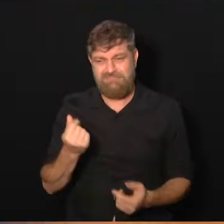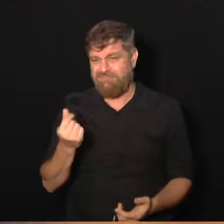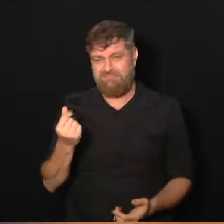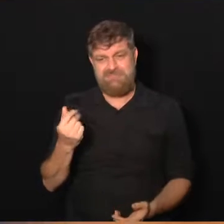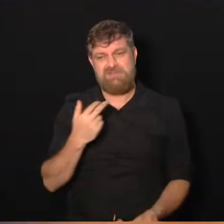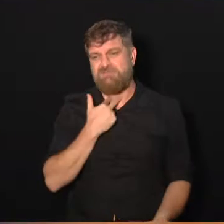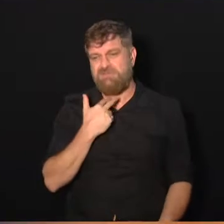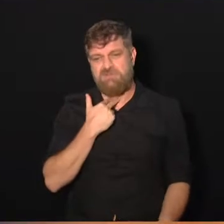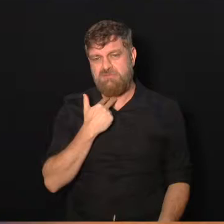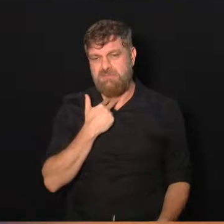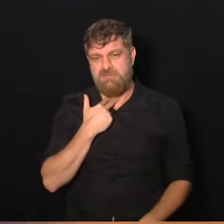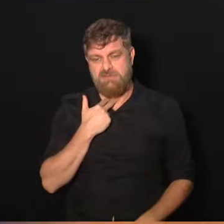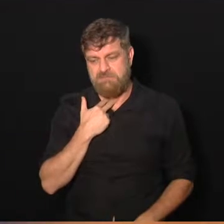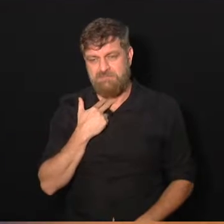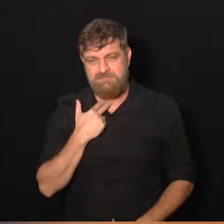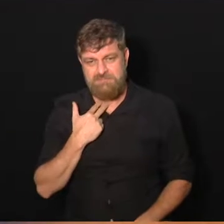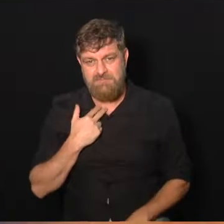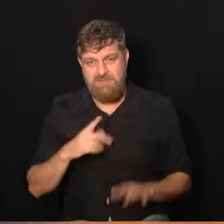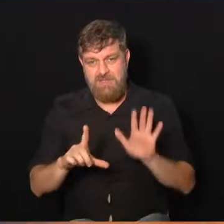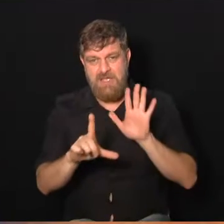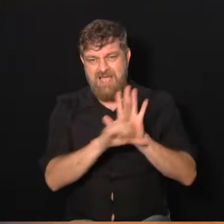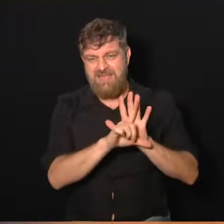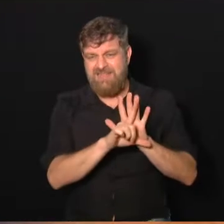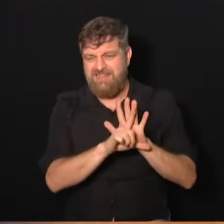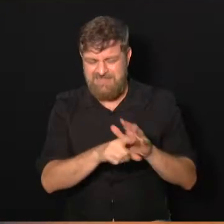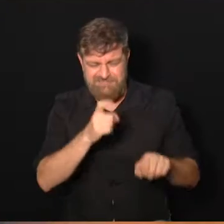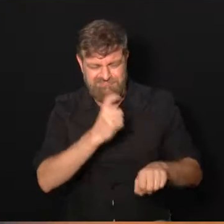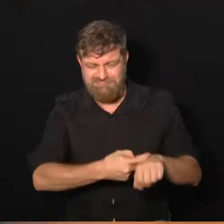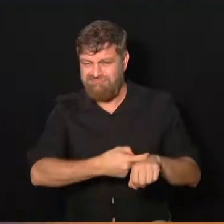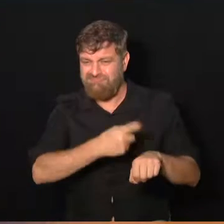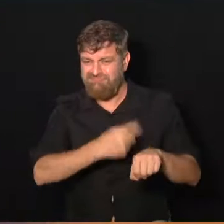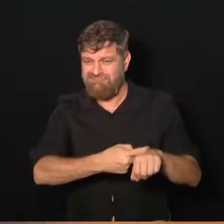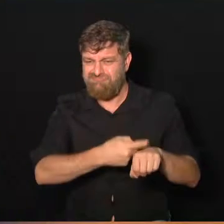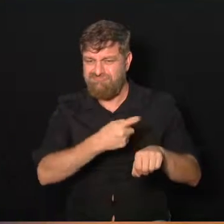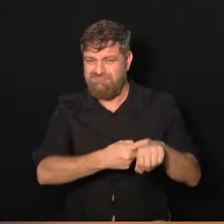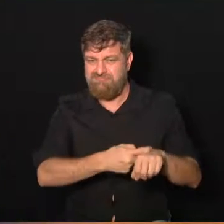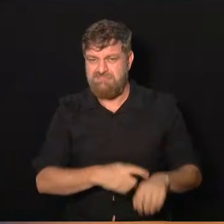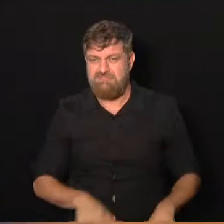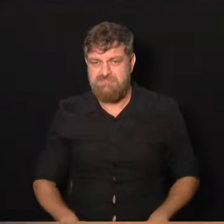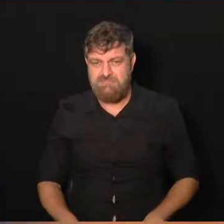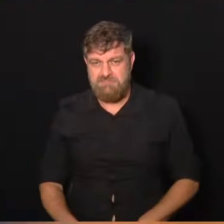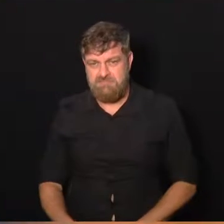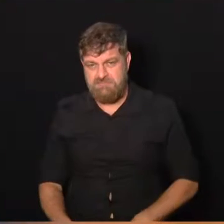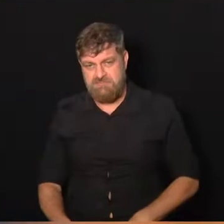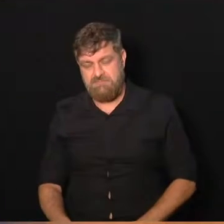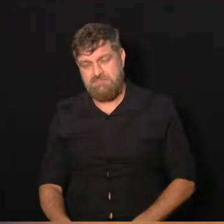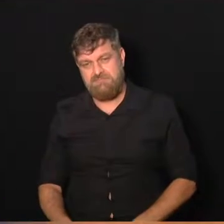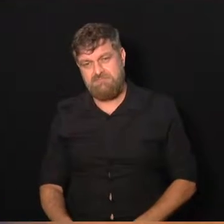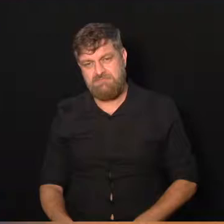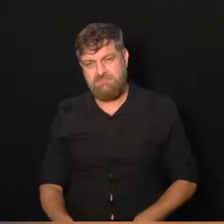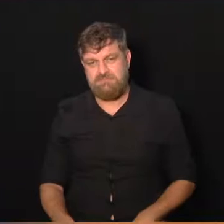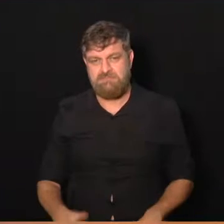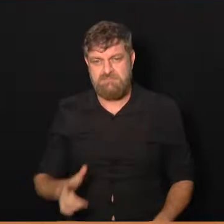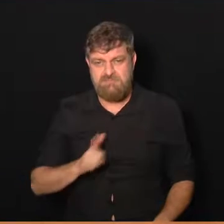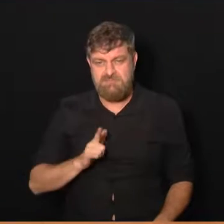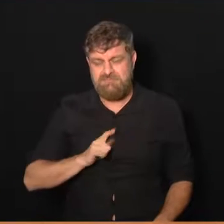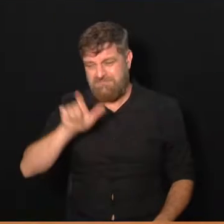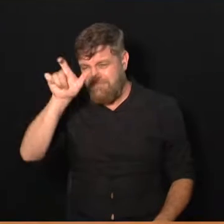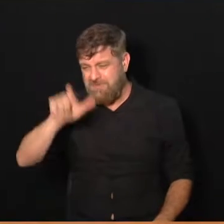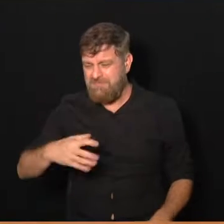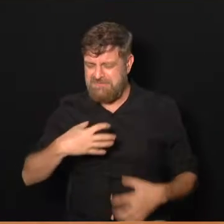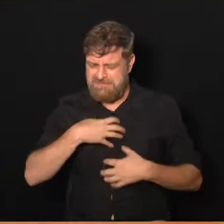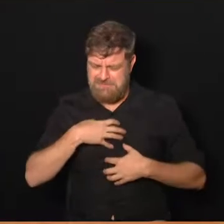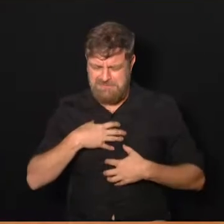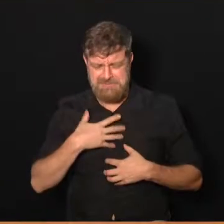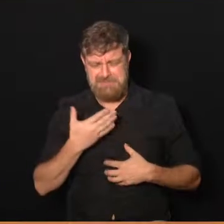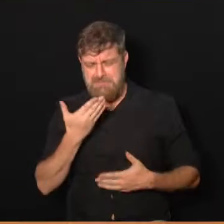Então, eu sei que a lei é fria, né? É fria, é uma prestação, mas é uma prestação de serviço, danos morais, ou o preço